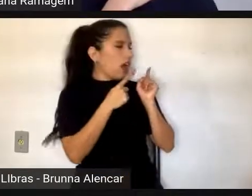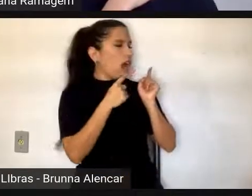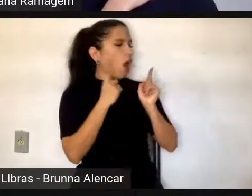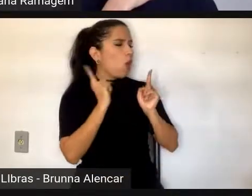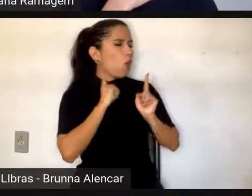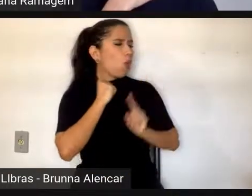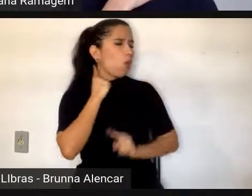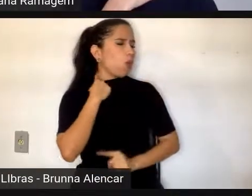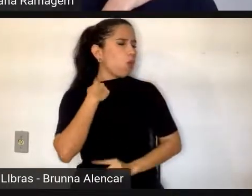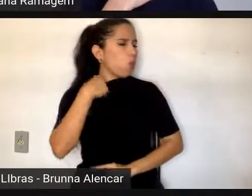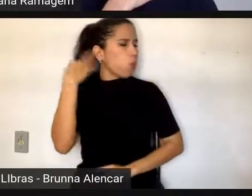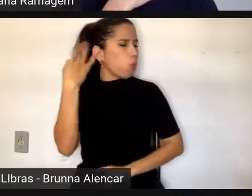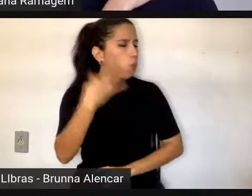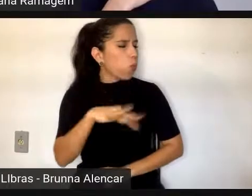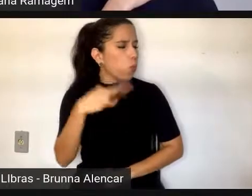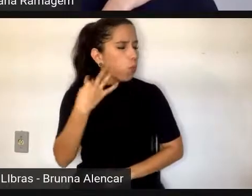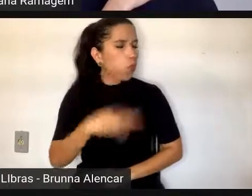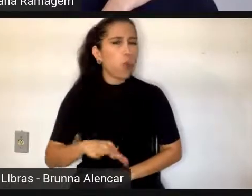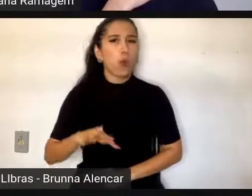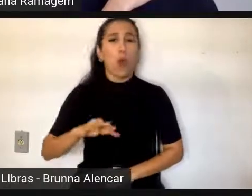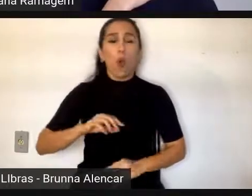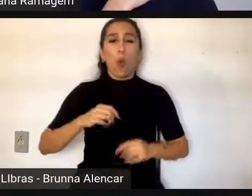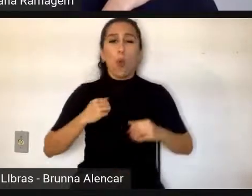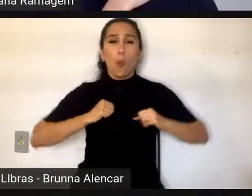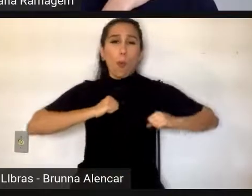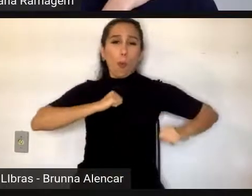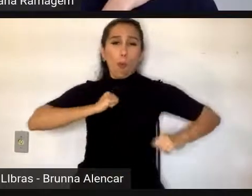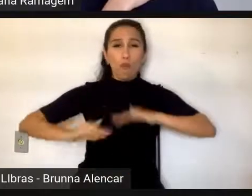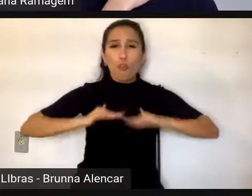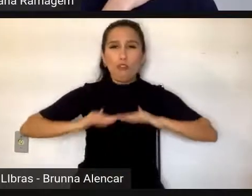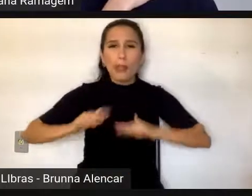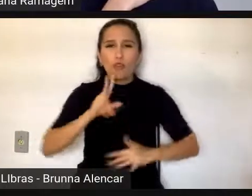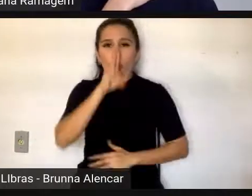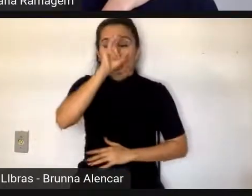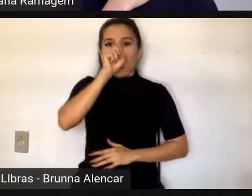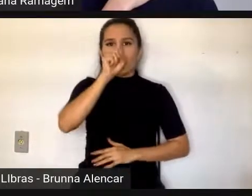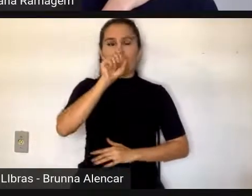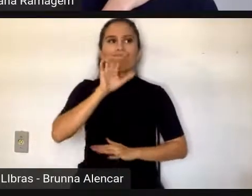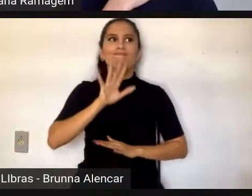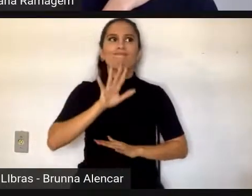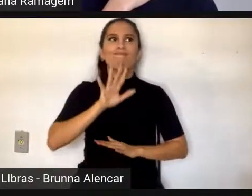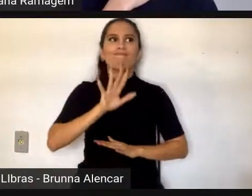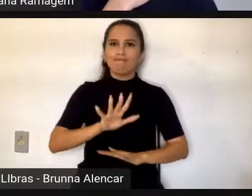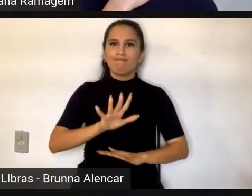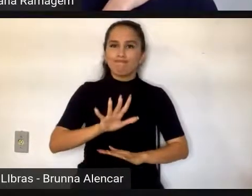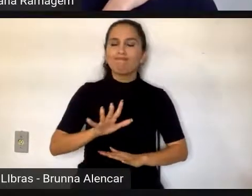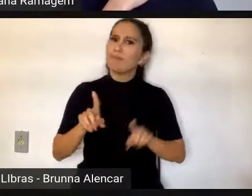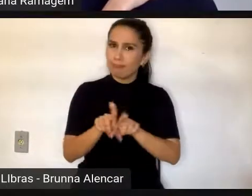brusco, quanto melhor ativado, uma pré,